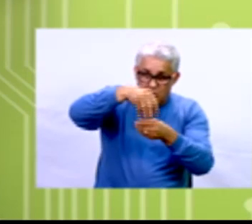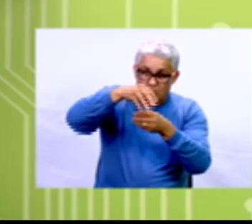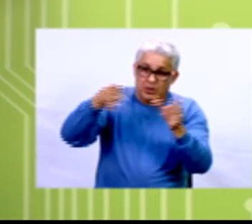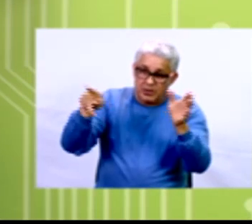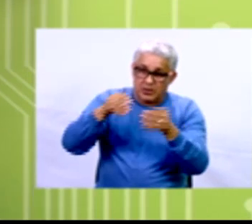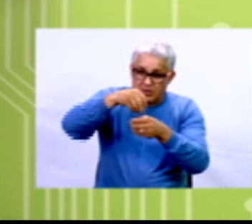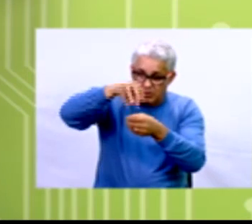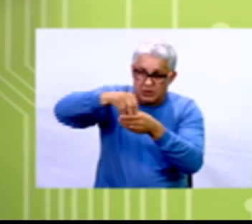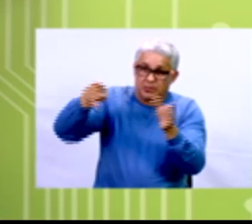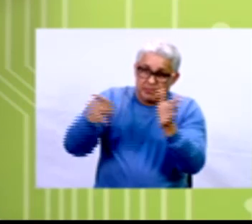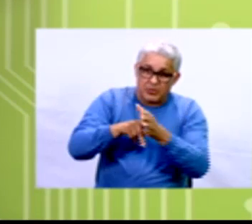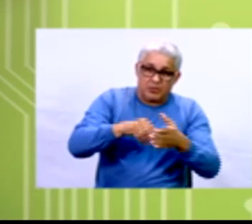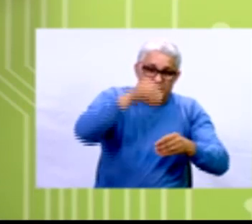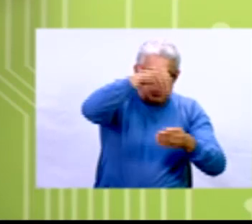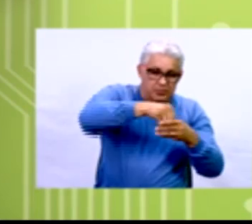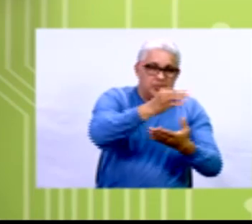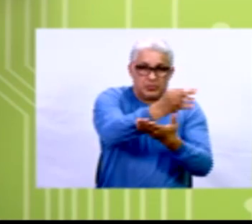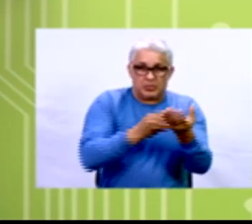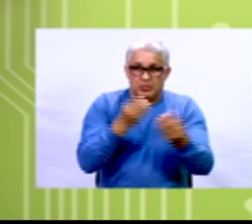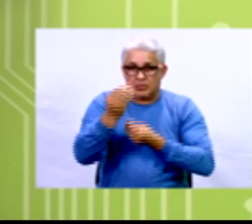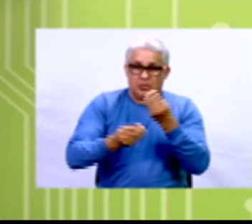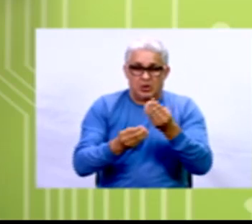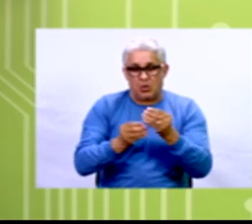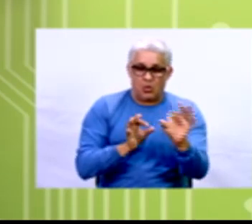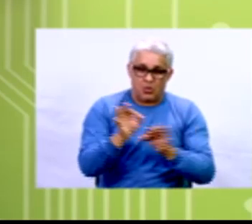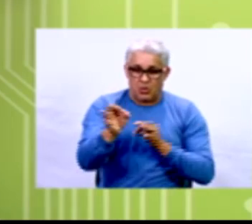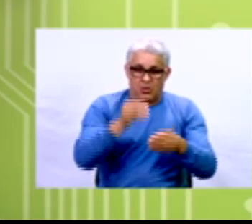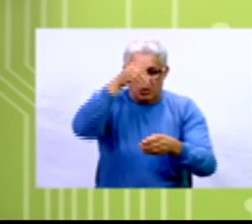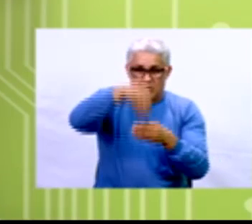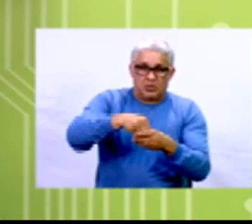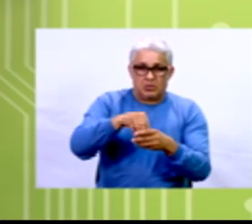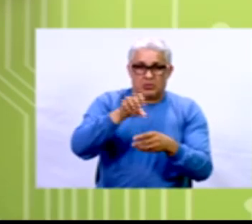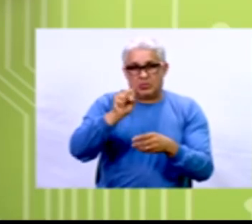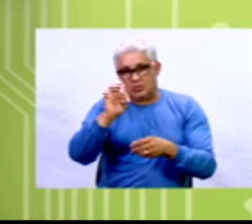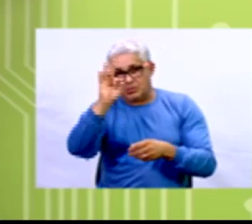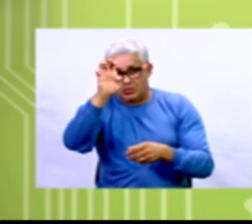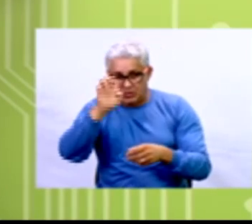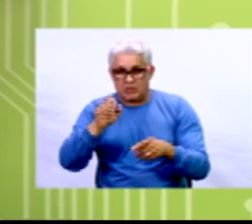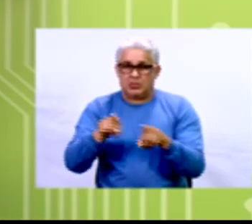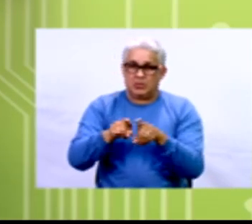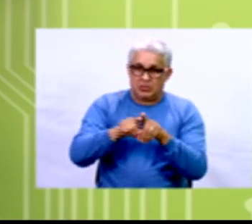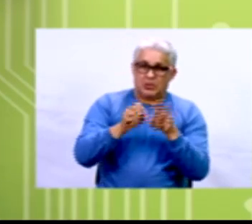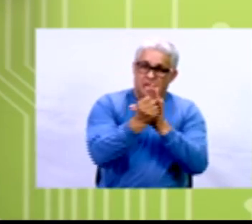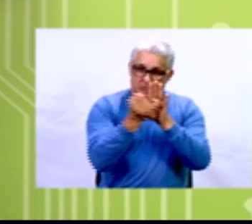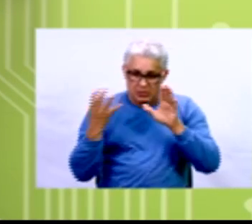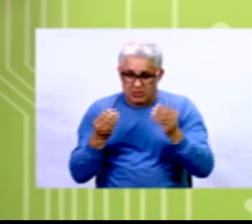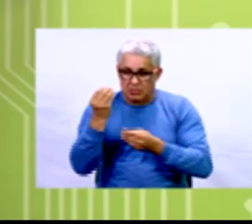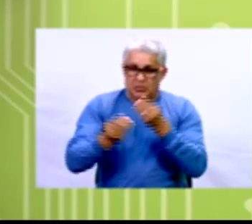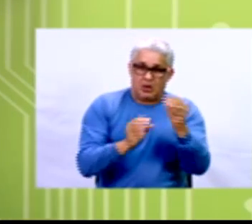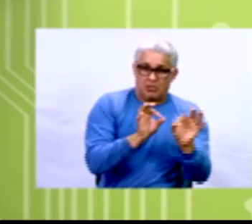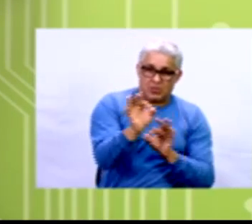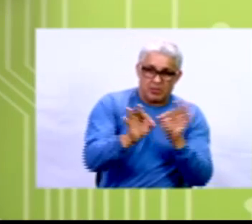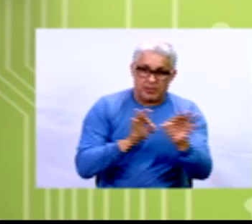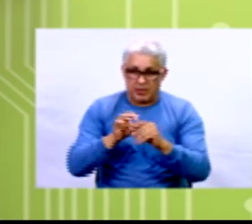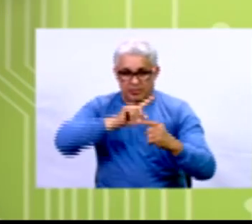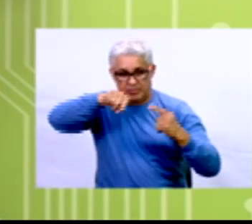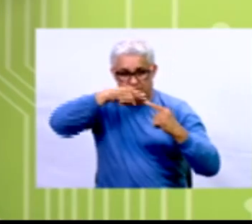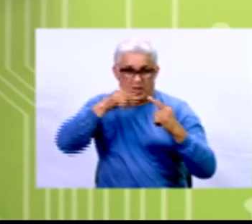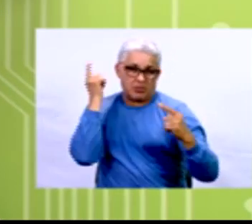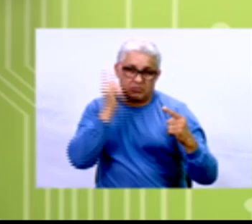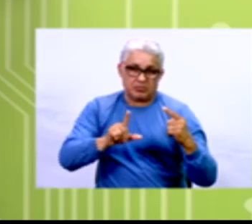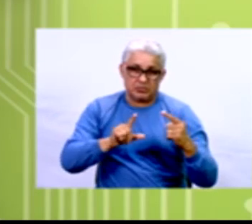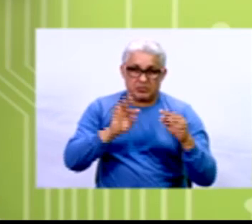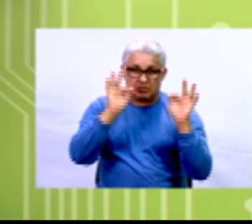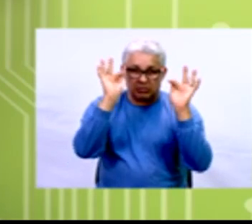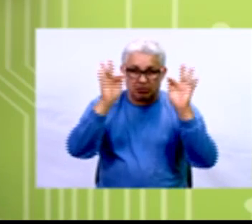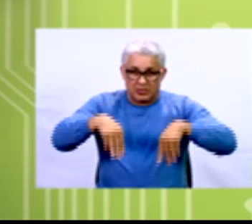tá? Como que vai organizar os textos dentro daquele site, dentro daquela aplicação, para que atinja o objetivo